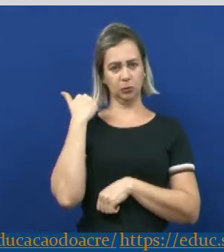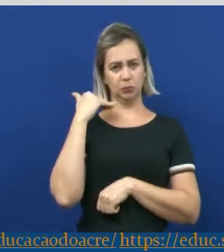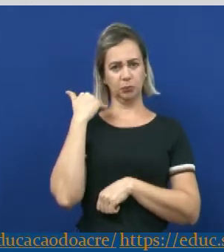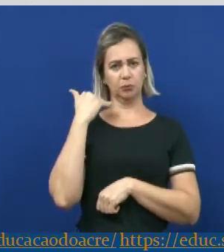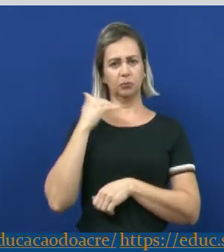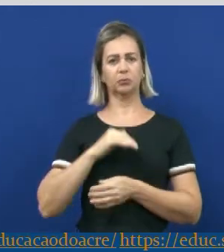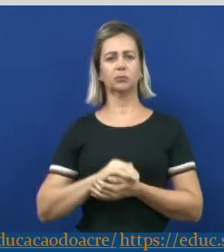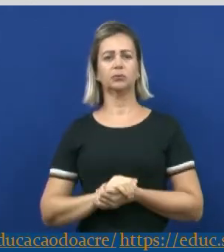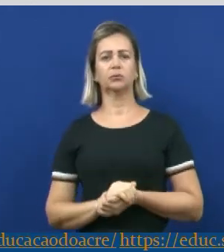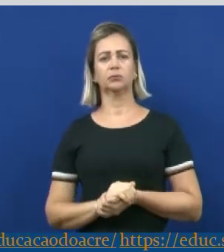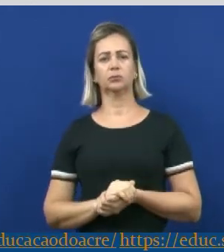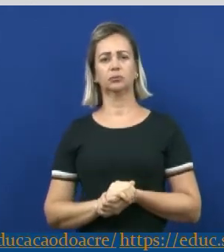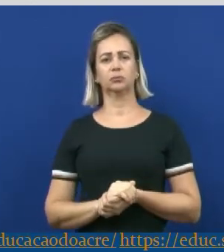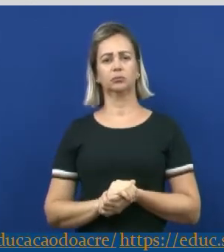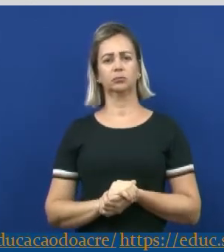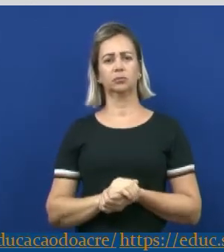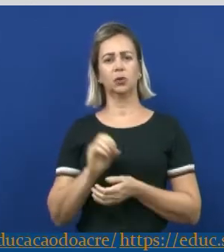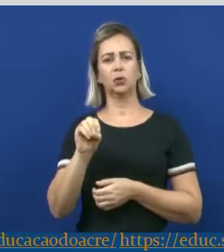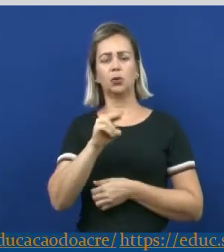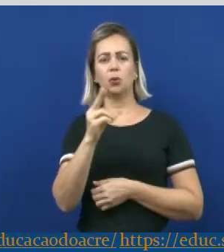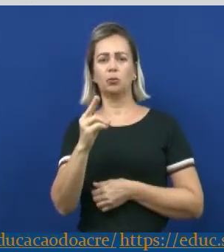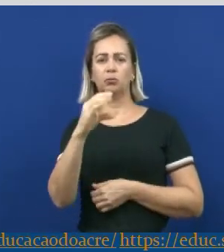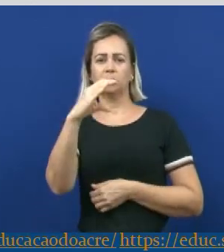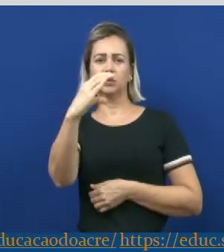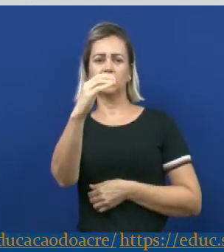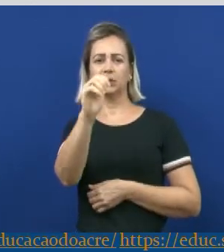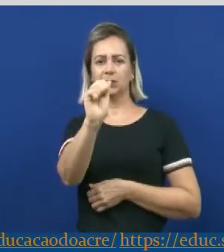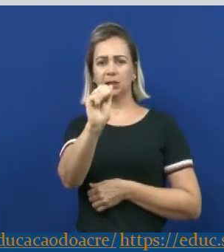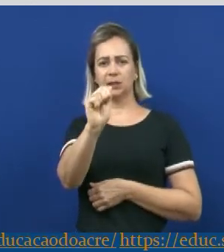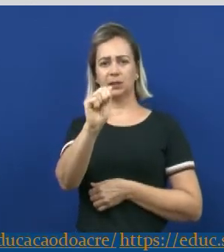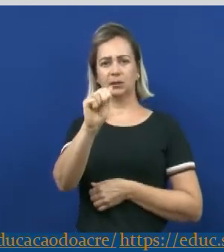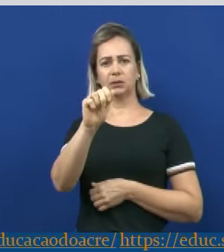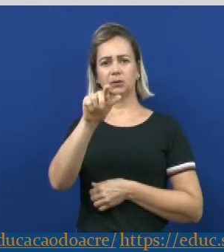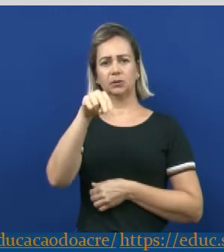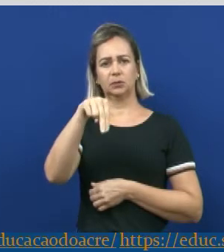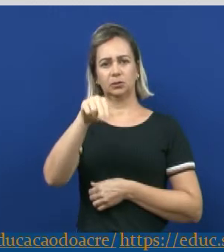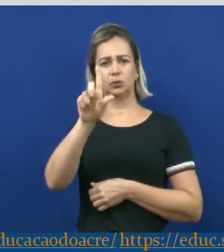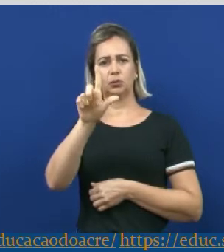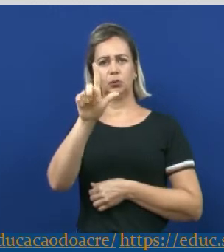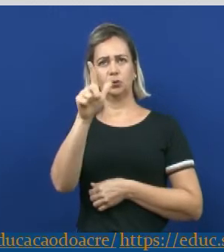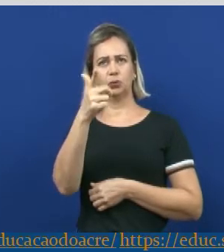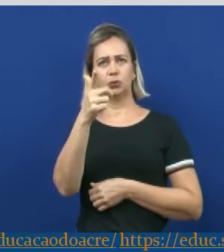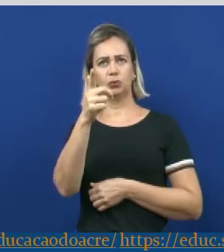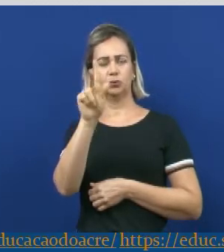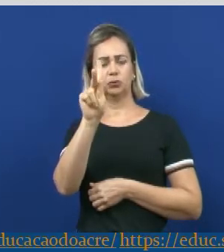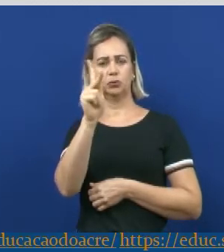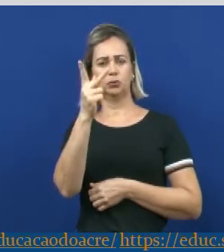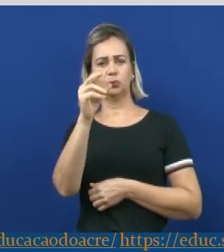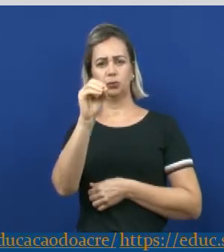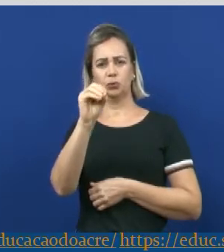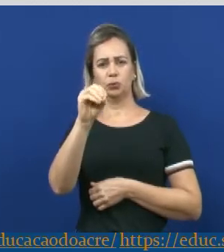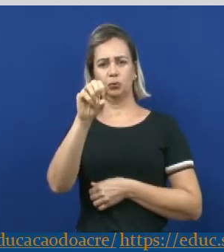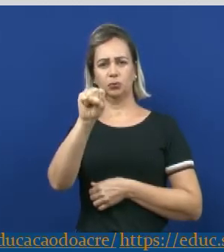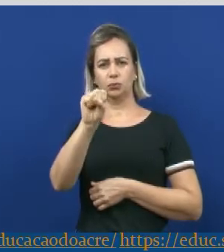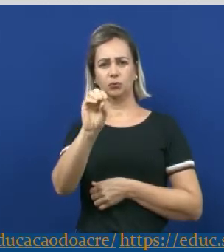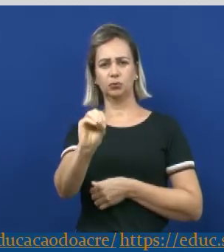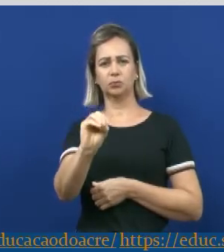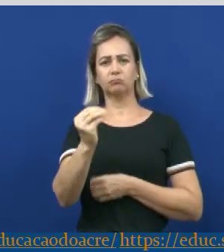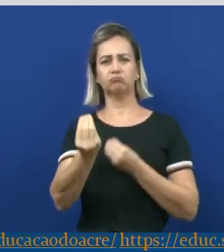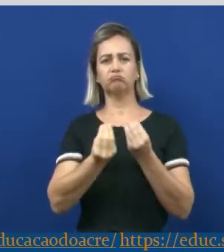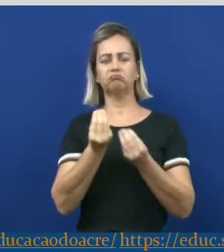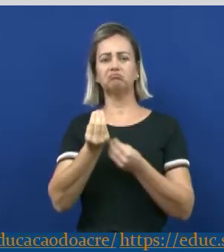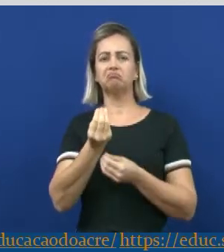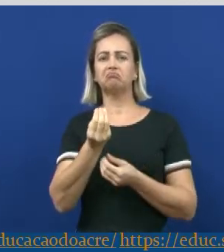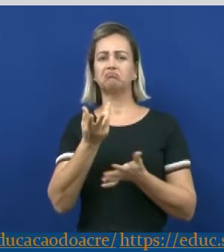el pelo canoso. A palavra canoso significa aí quando a pessoa é grisalha, certo? Já está chegando em uma idade e os cabelos estão